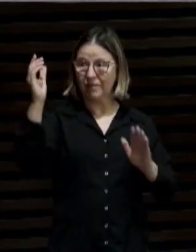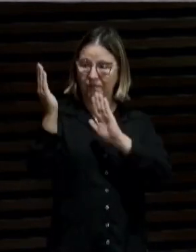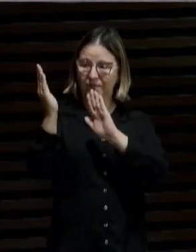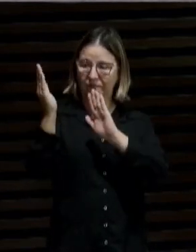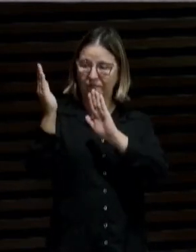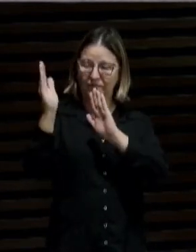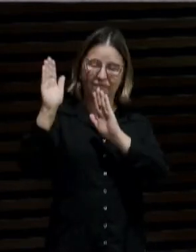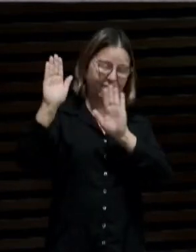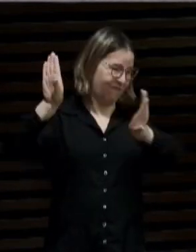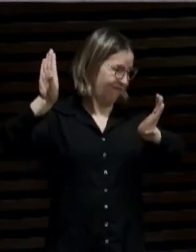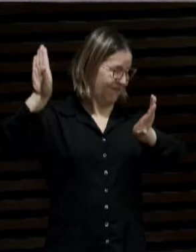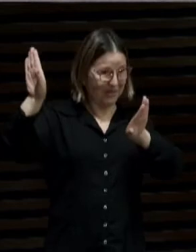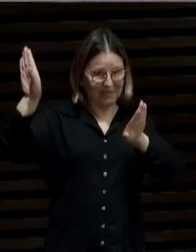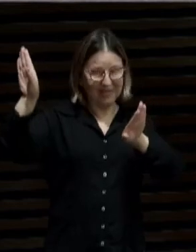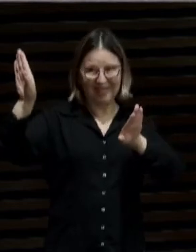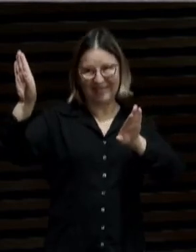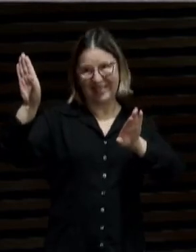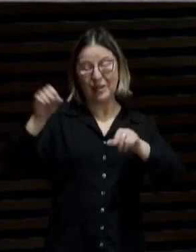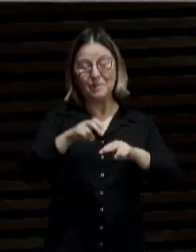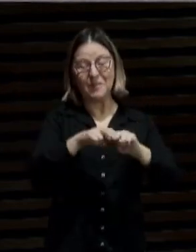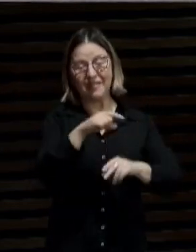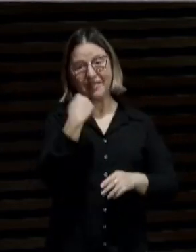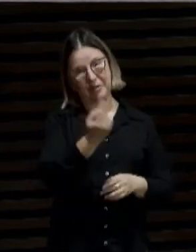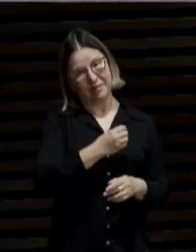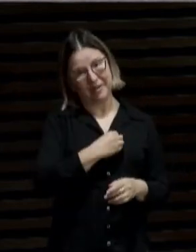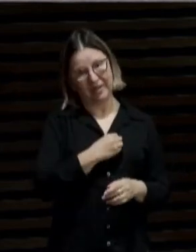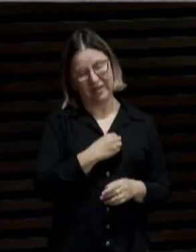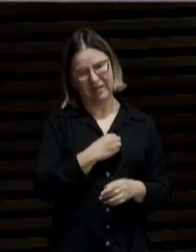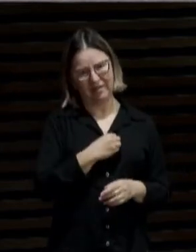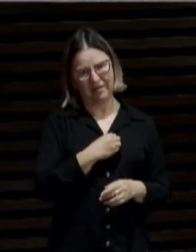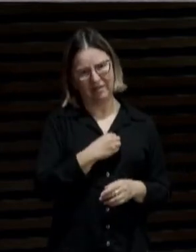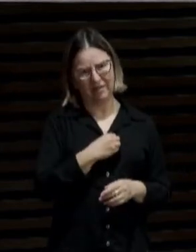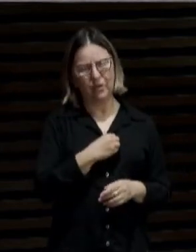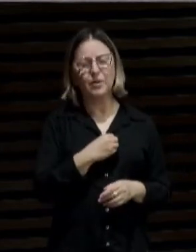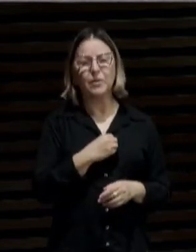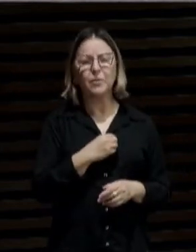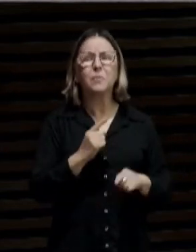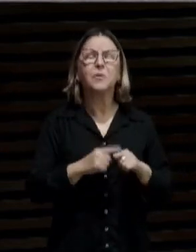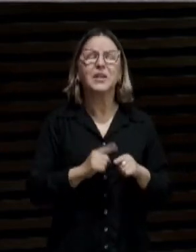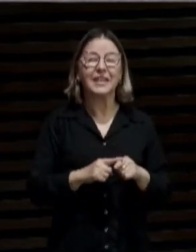A gente tinha uma relação tão perfeita. O que aconteceu? Você aconteceu.